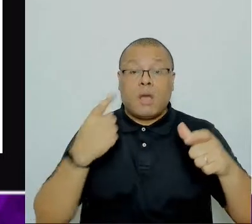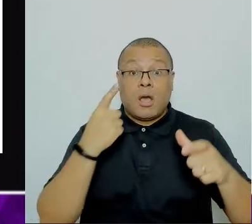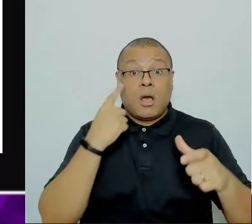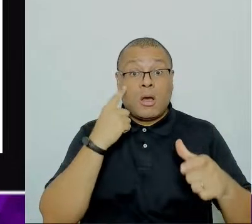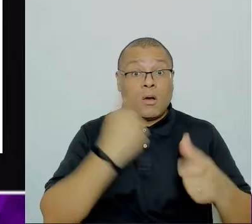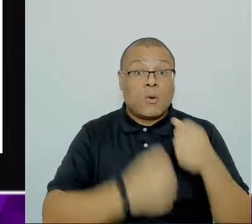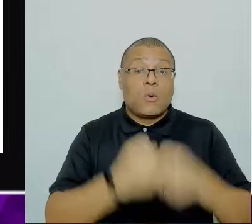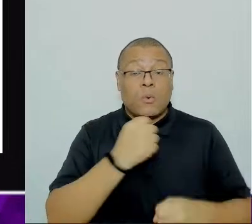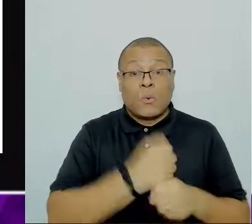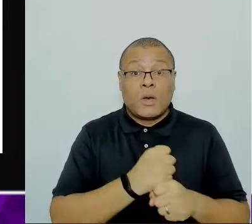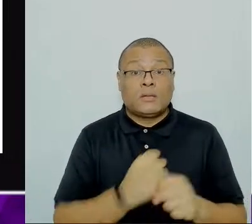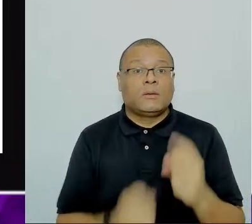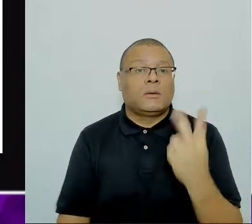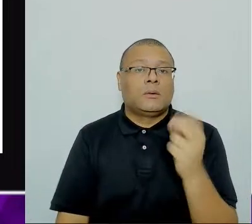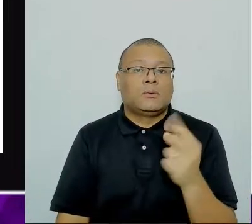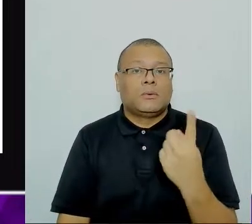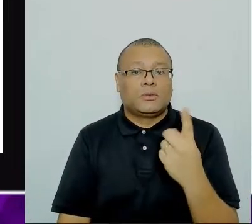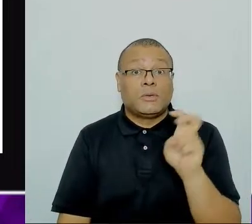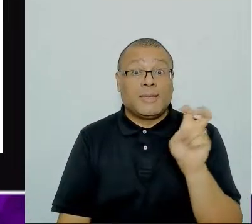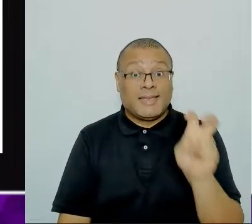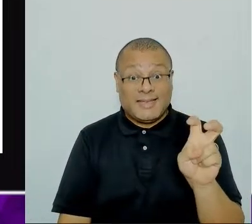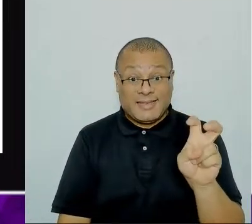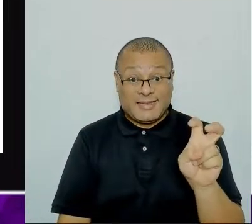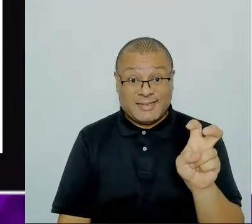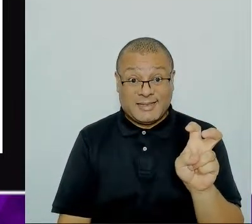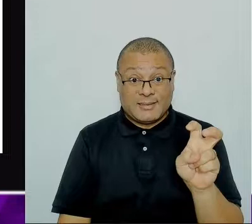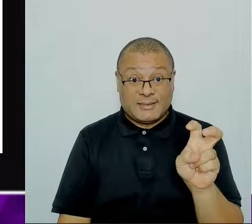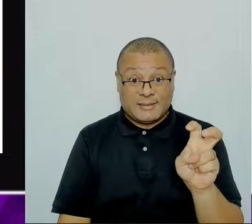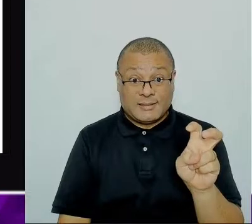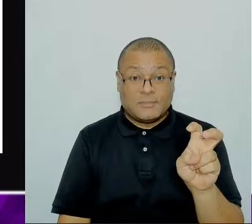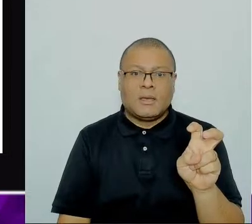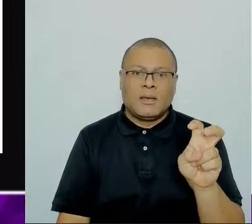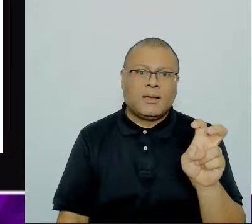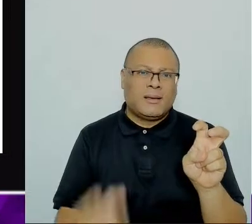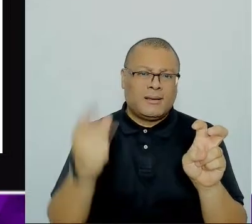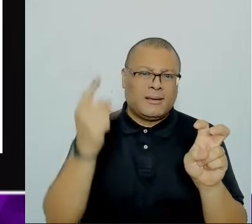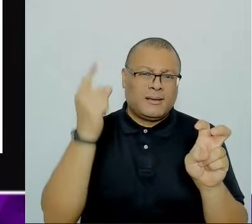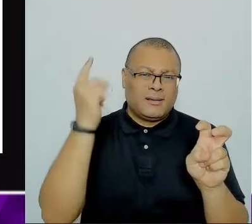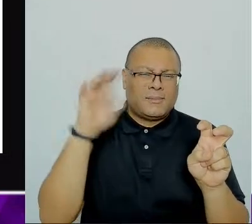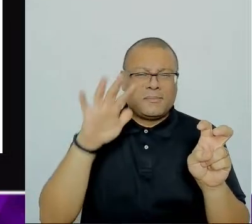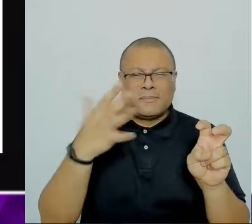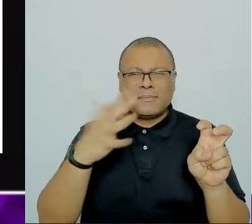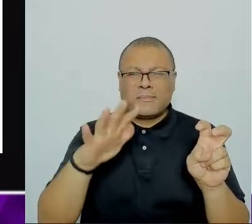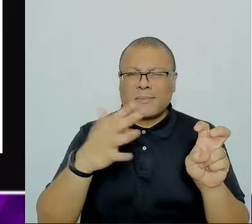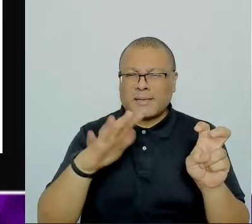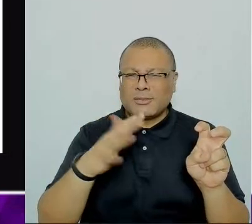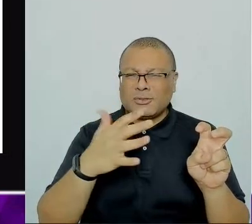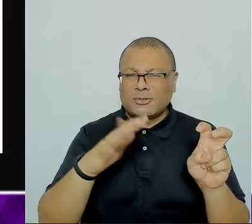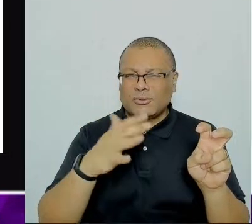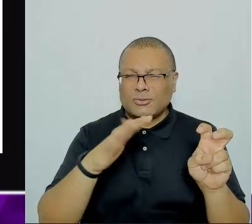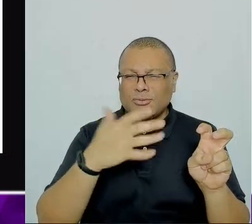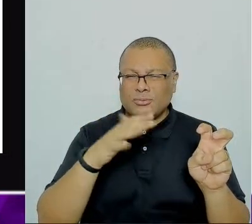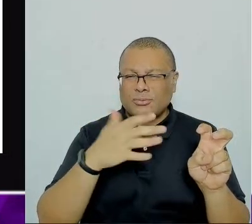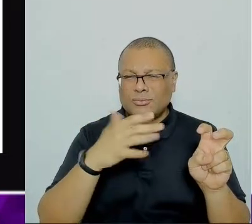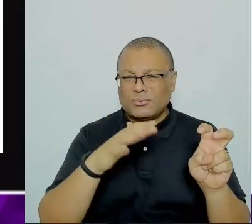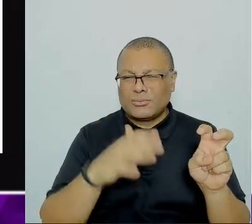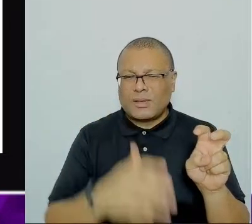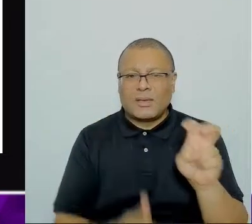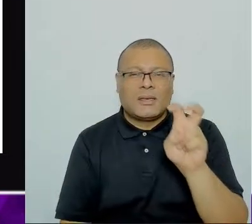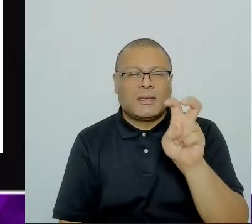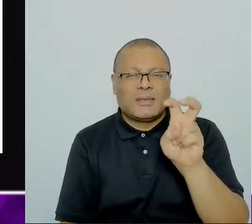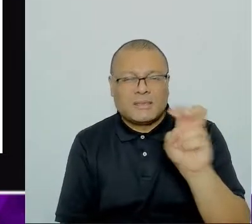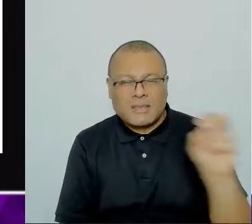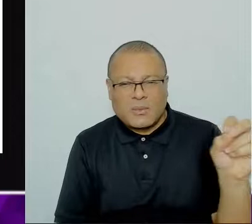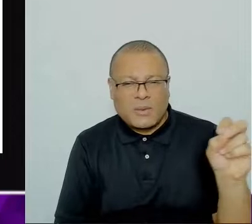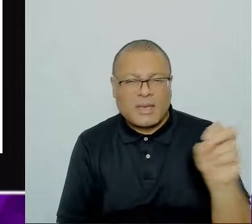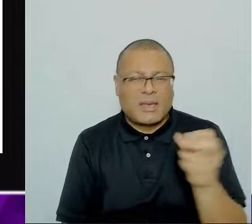que operavam aqui no Brasil em 2015. A gente está falando aí mais ou menos entre 50, 60 fintechs